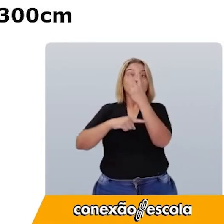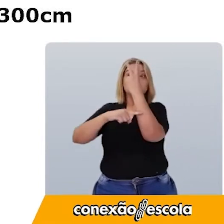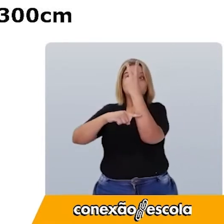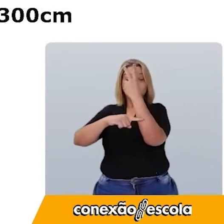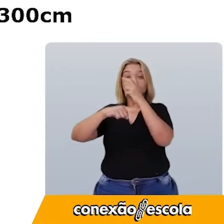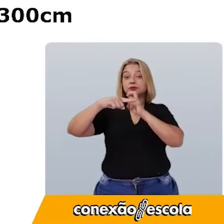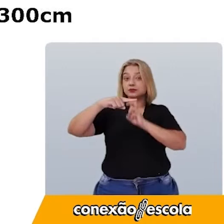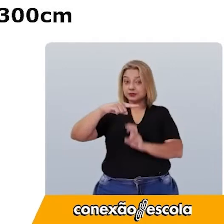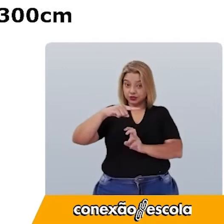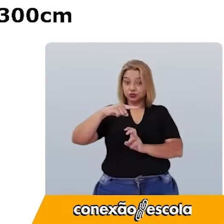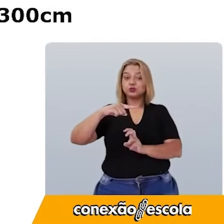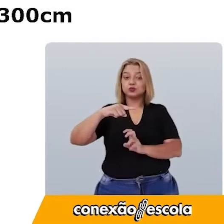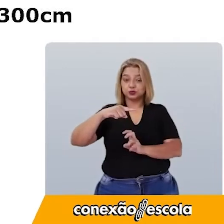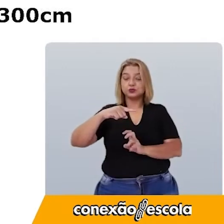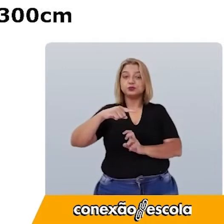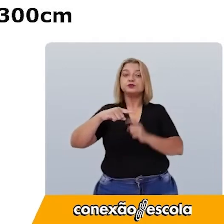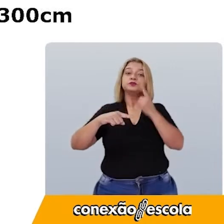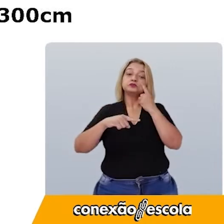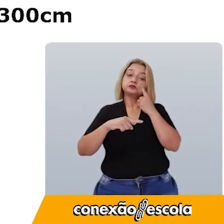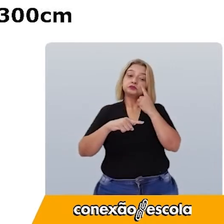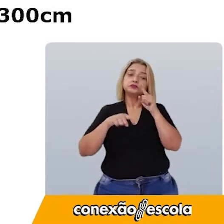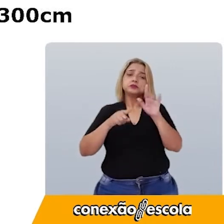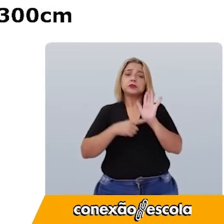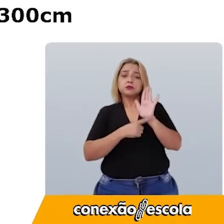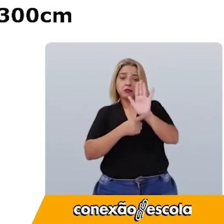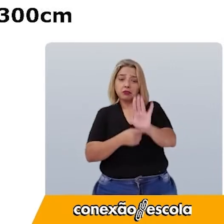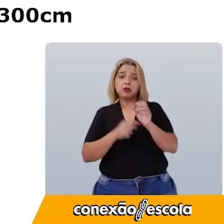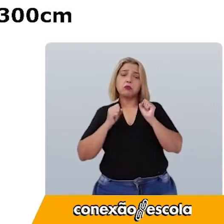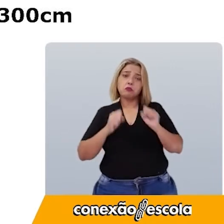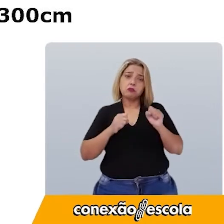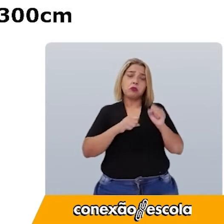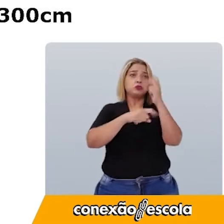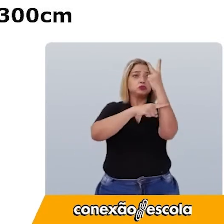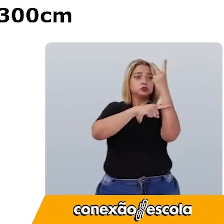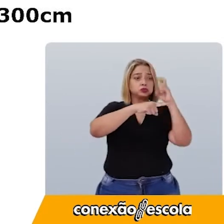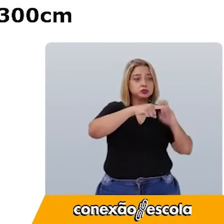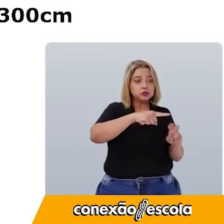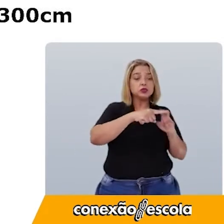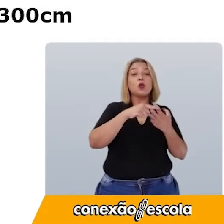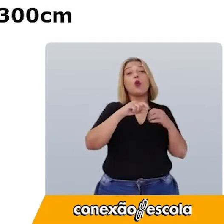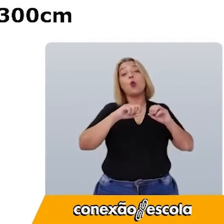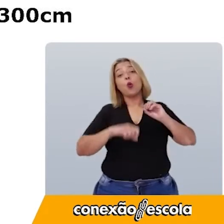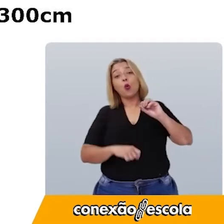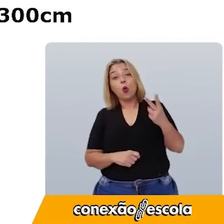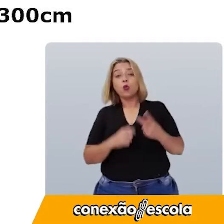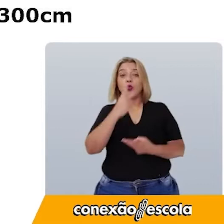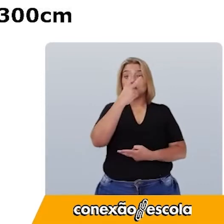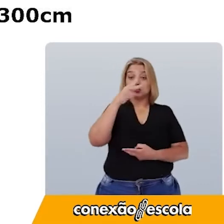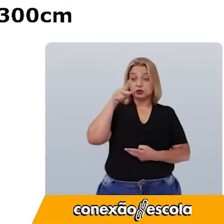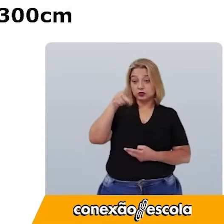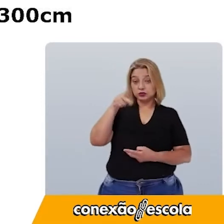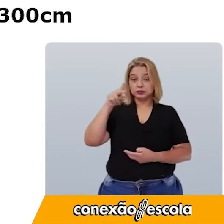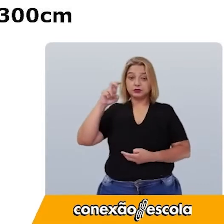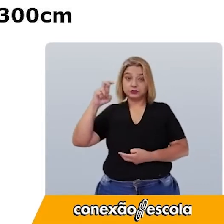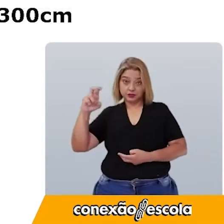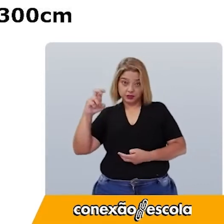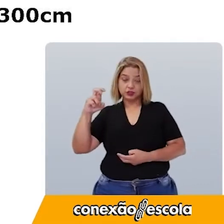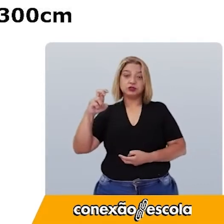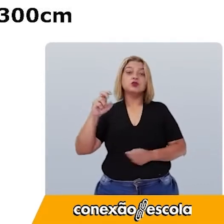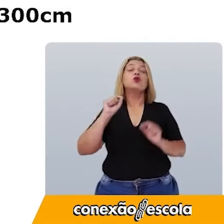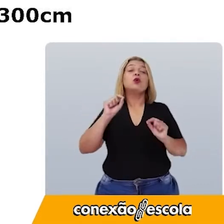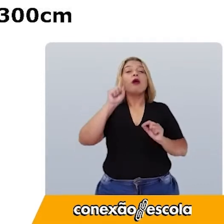2 quintos ou 2 para 5, porque 120 e 300 são